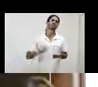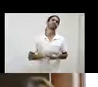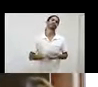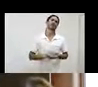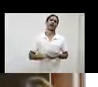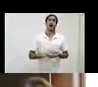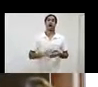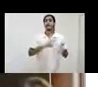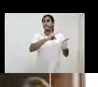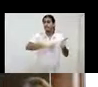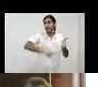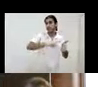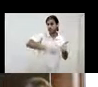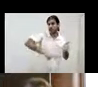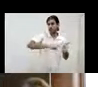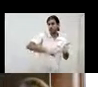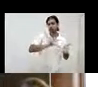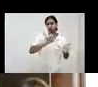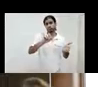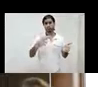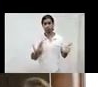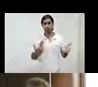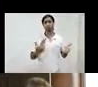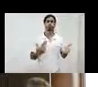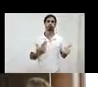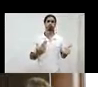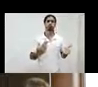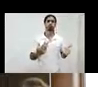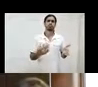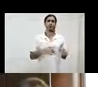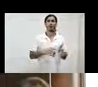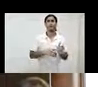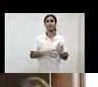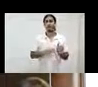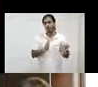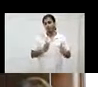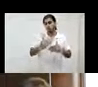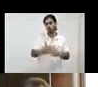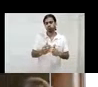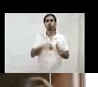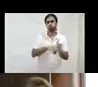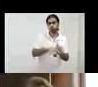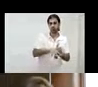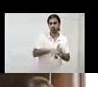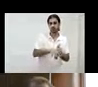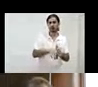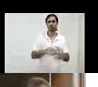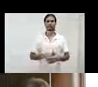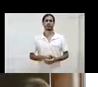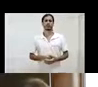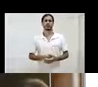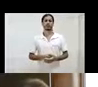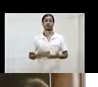trazer esses três tipos aqui para ela e vou, segundo ela, que ela traz, e ficar neles, mas teríamos